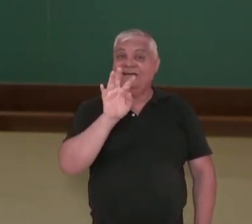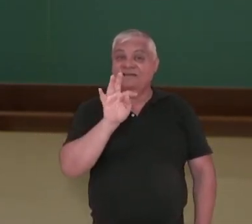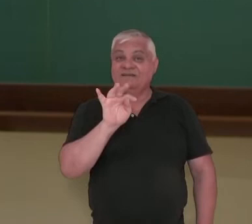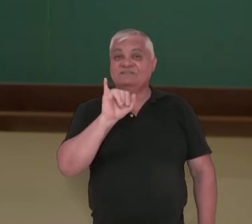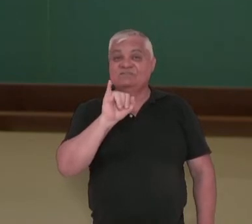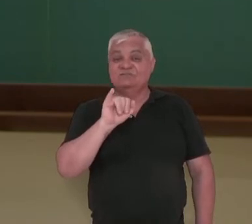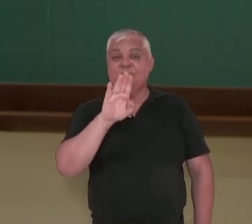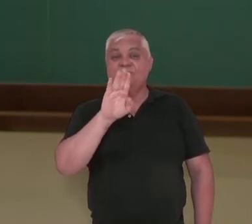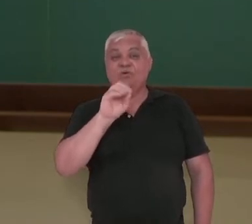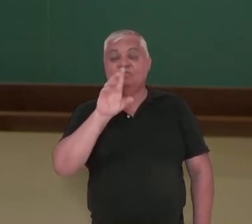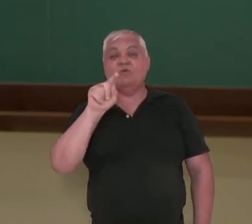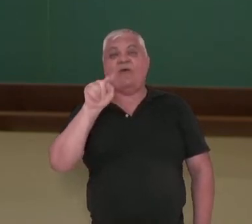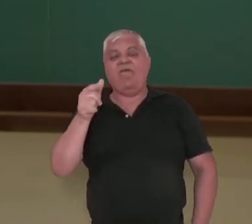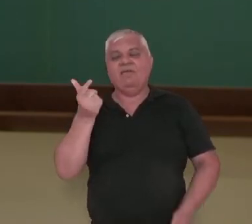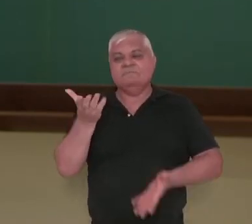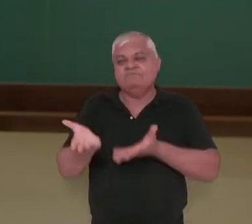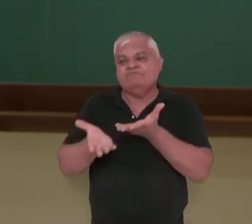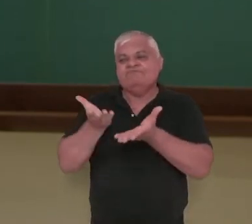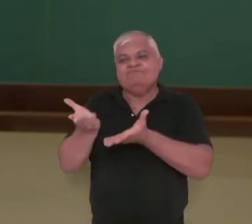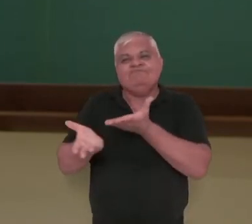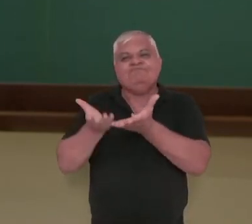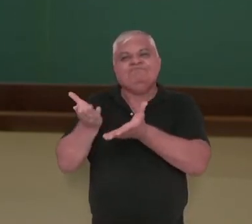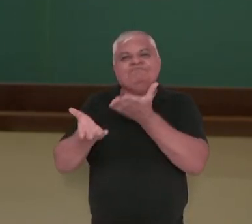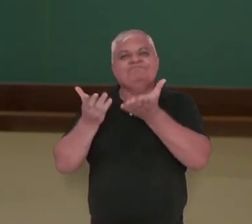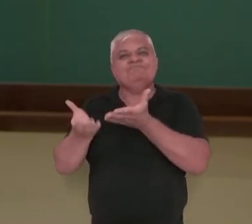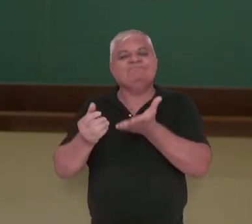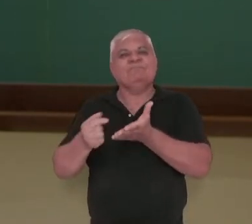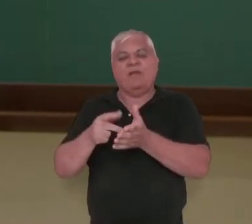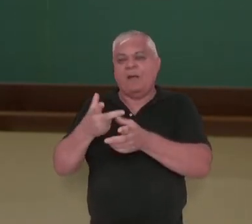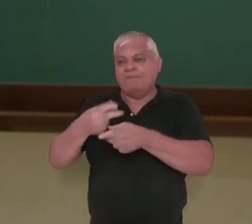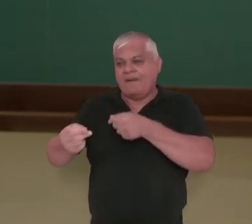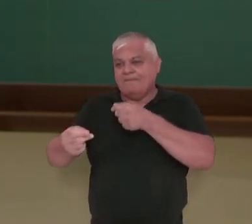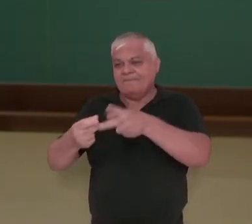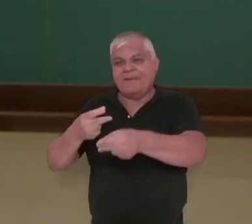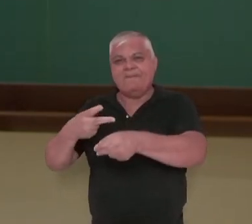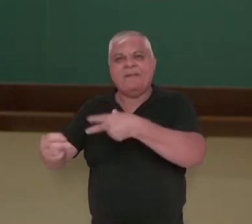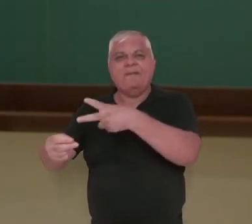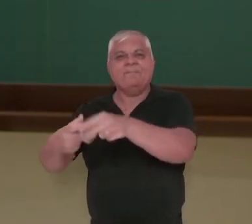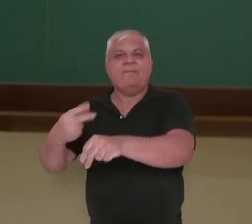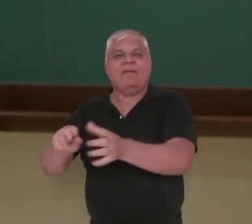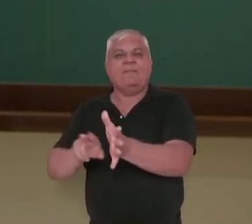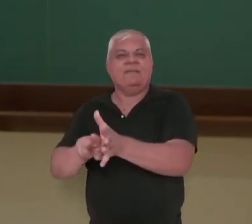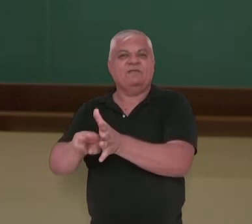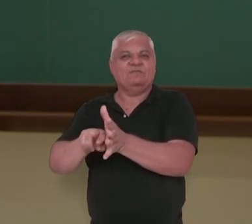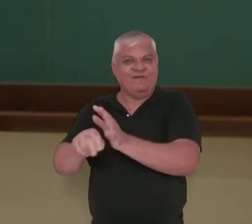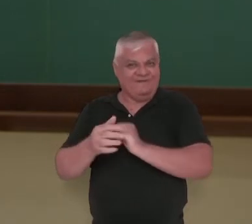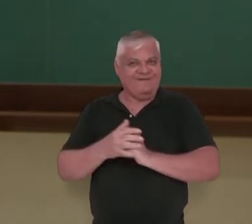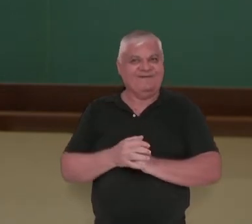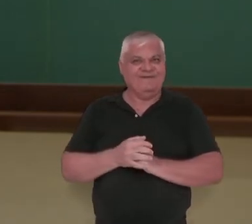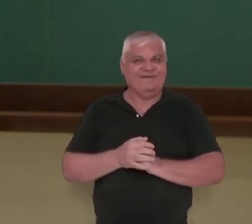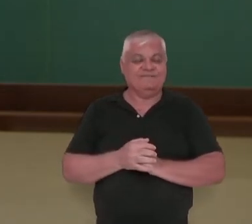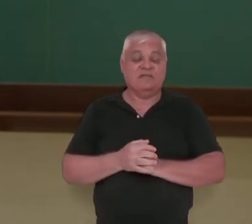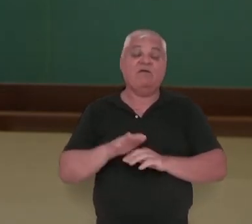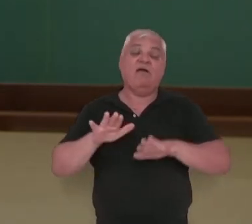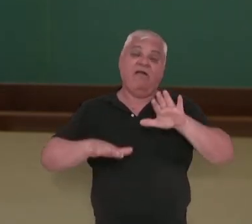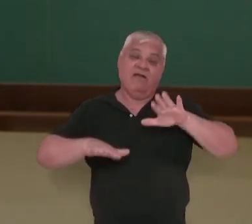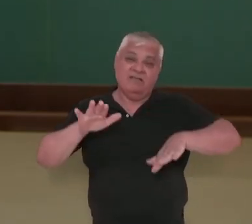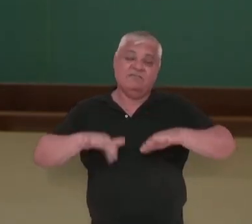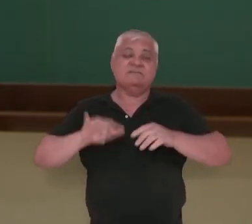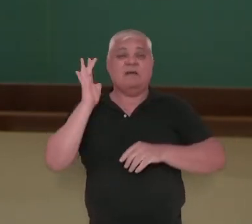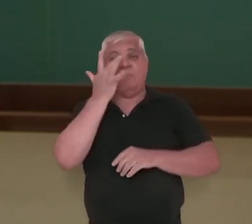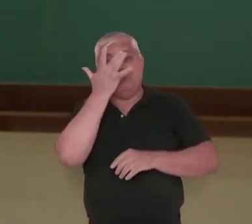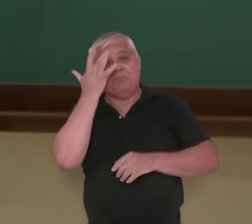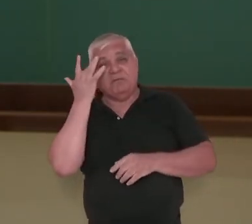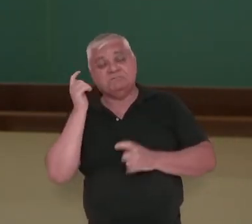de tratamento que são utilizadas ali para as bacterioses. Infelizmente, uma hora ou outra, infelizmente, uma pessoa ou